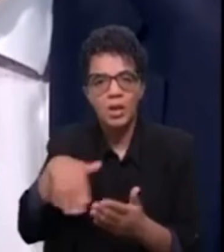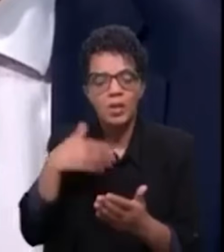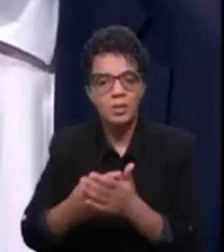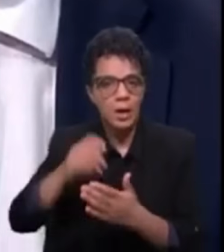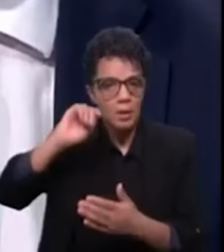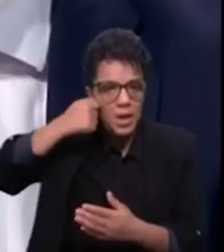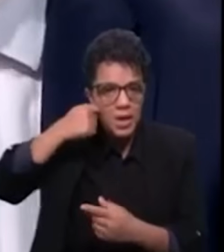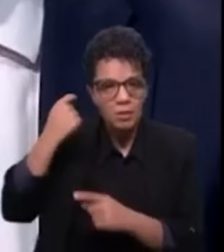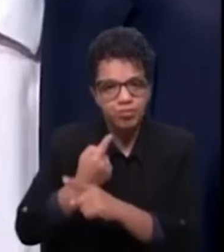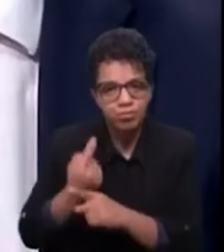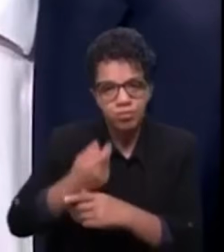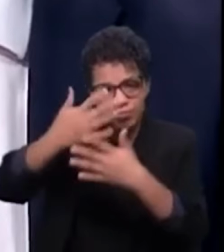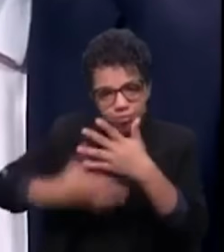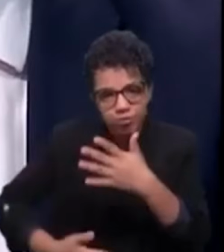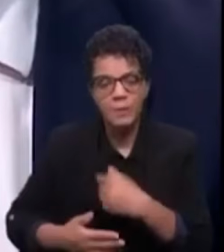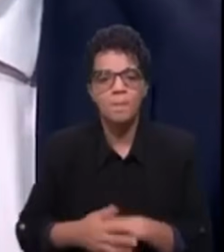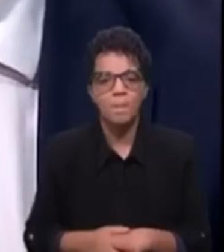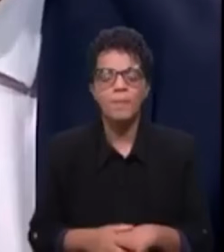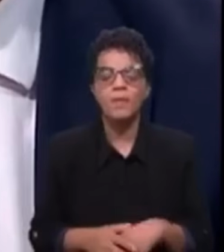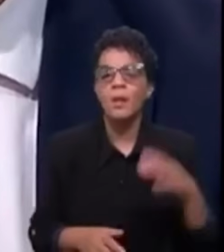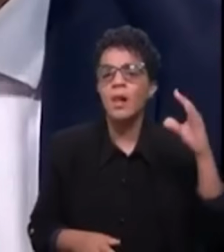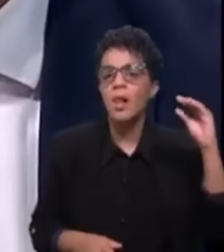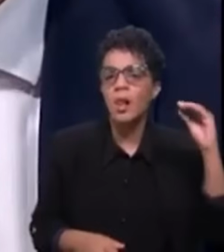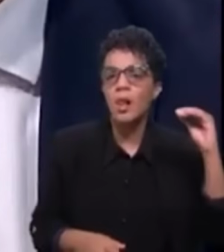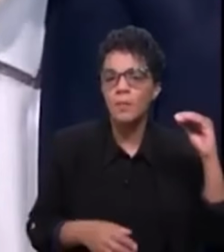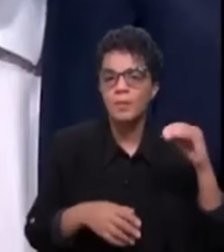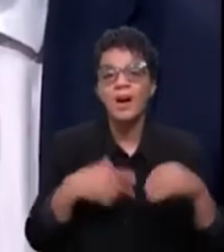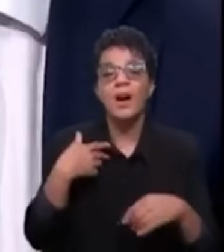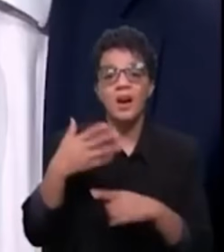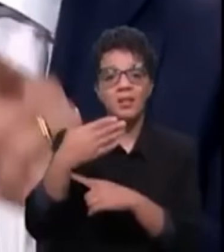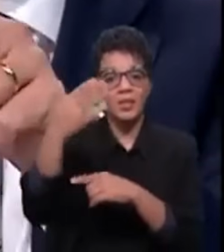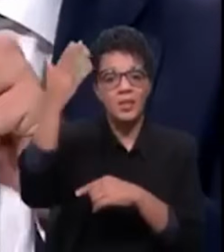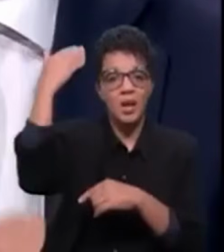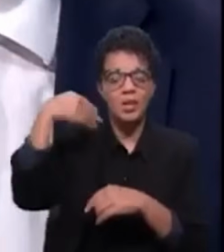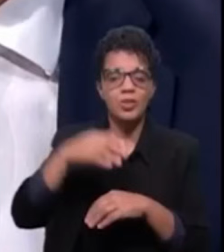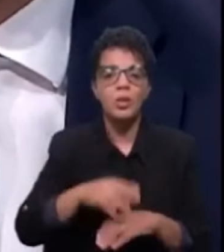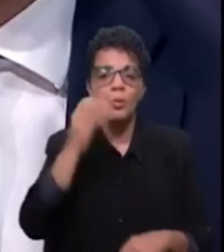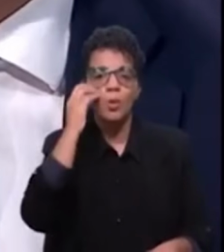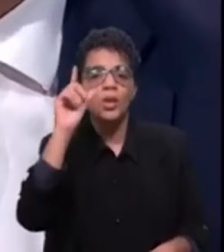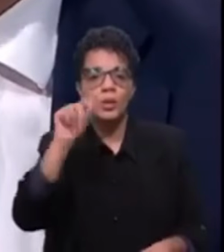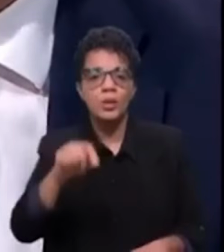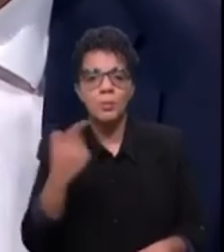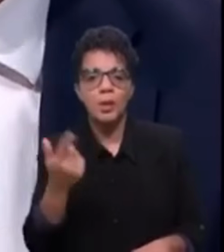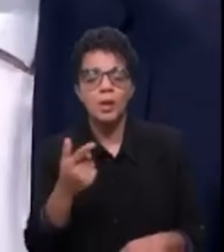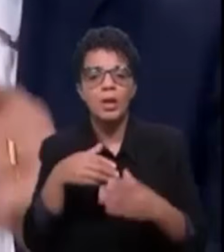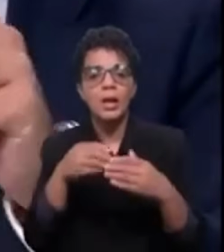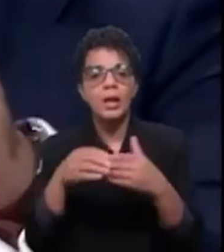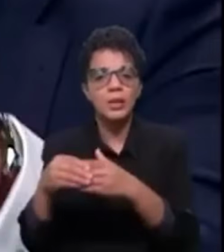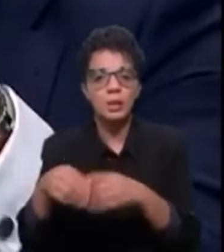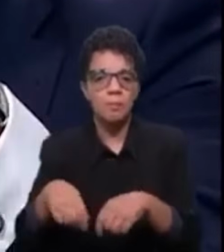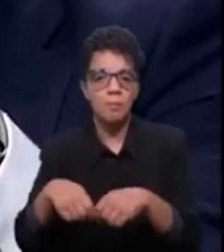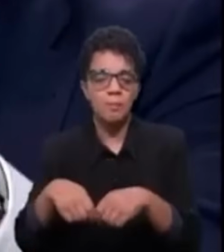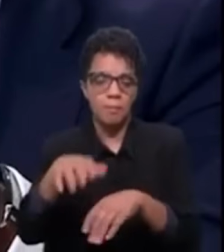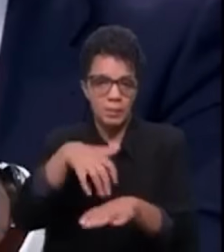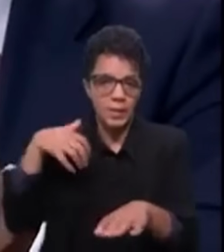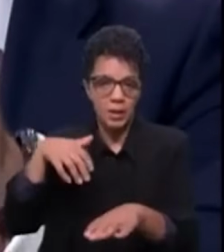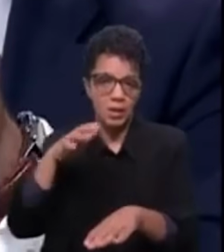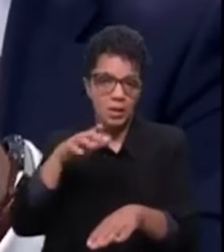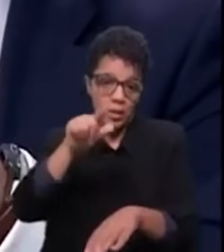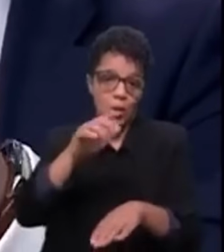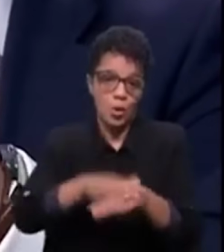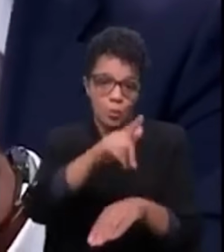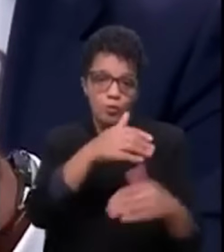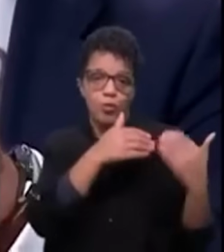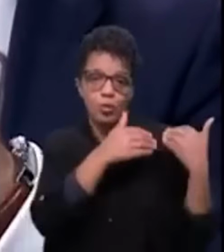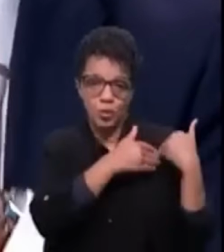tiraram o pior tirar-lhes o pior mas o luí monte era Líder parlamentar Não Era Eu por isso o luí mono foi responsável